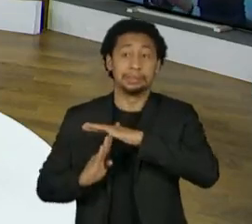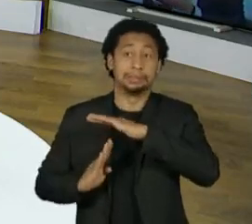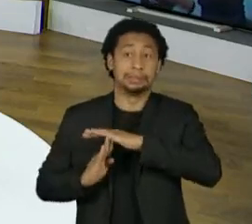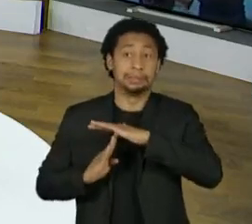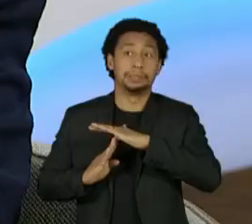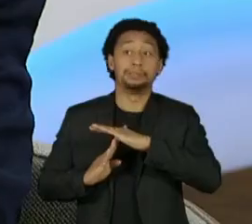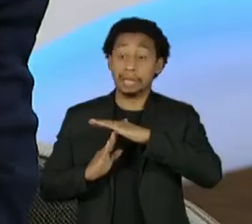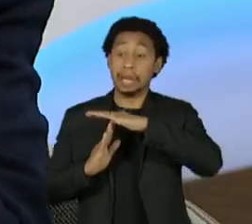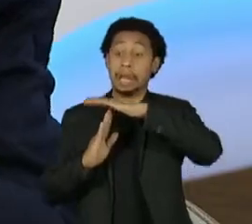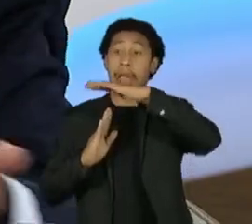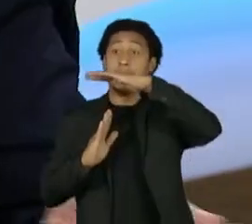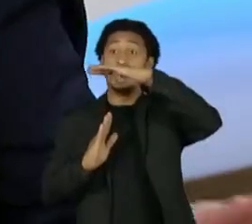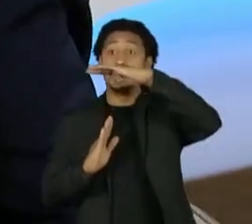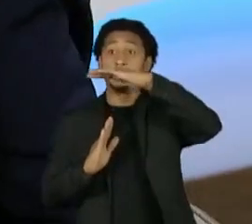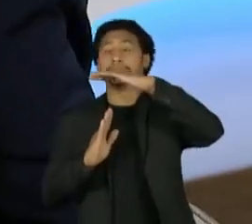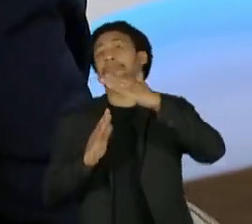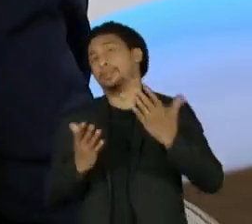uma meta muito elevada você não tem meta